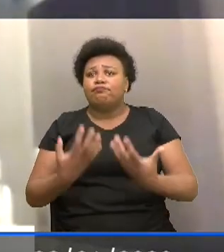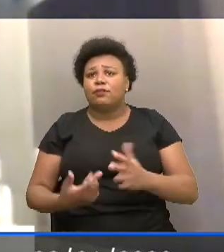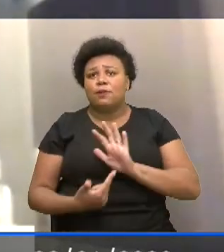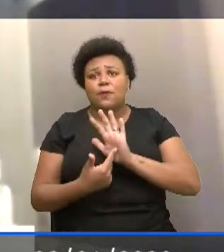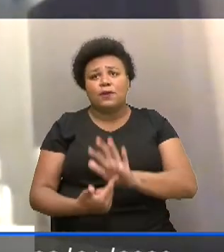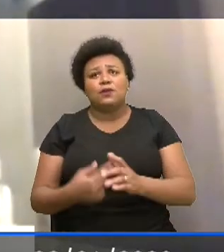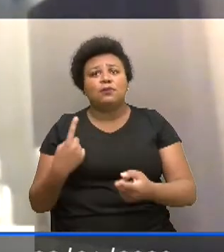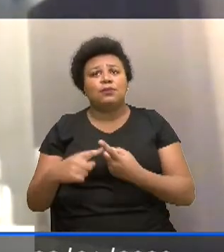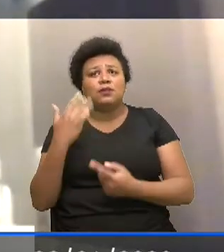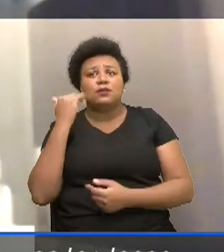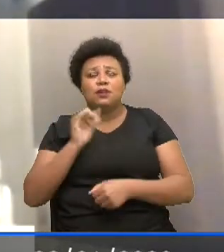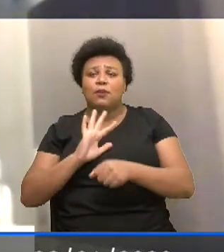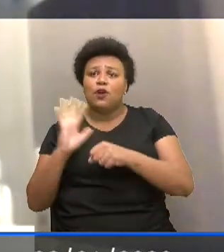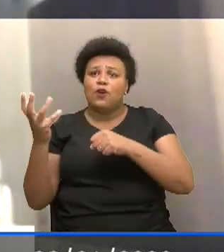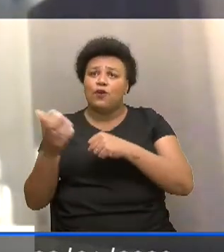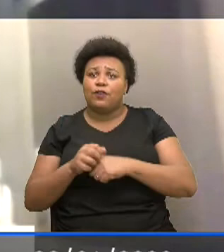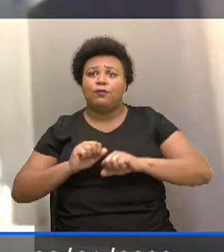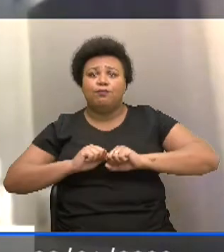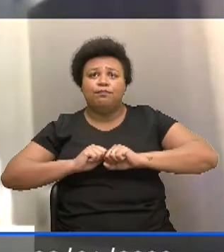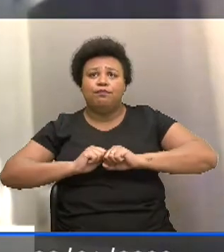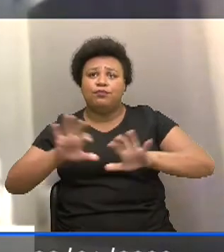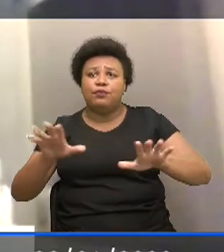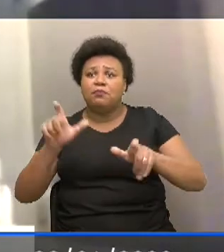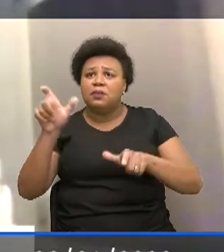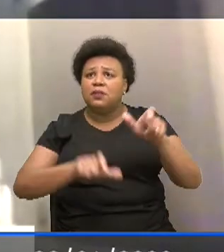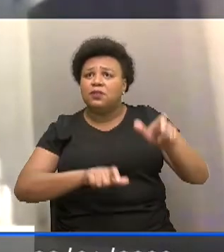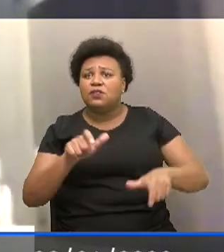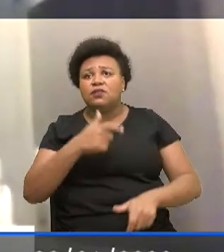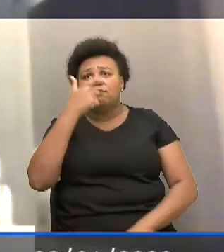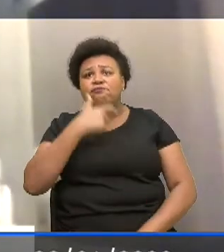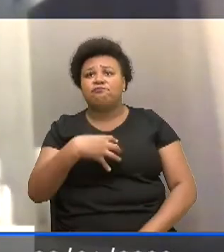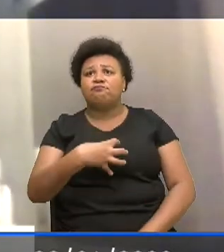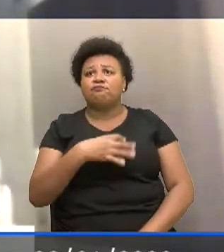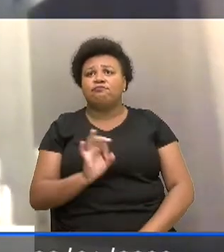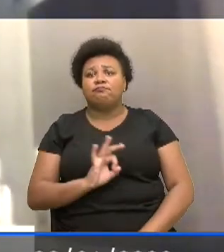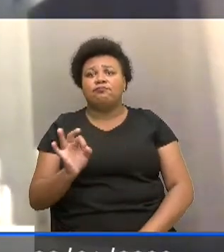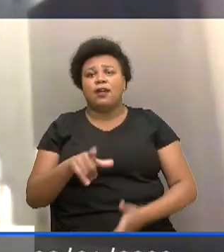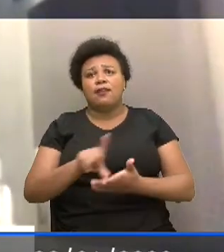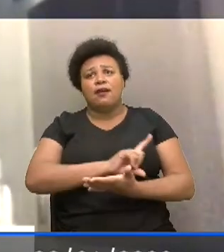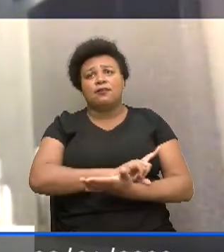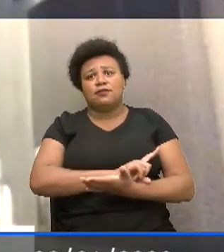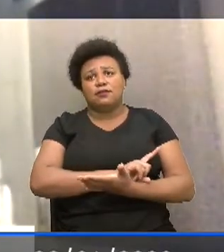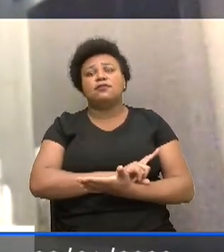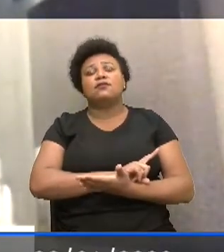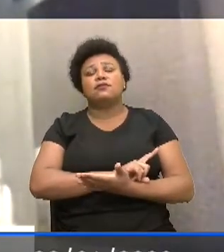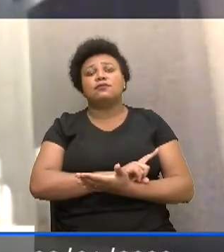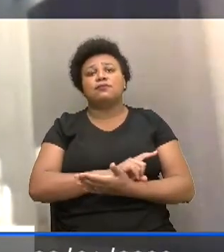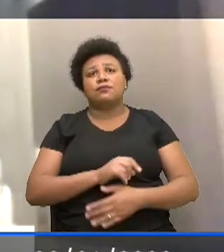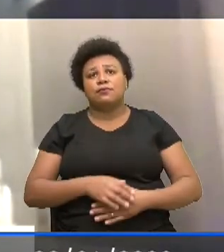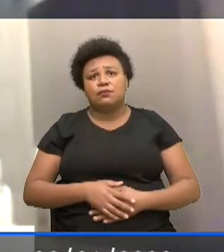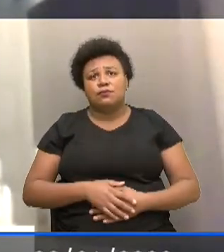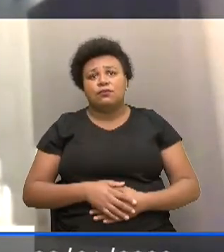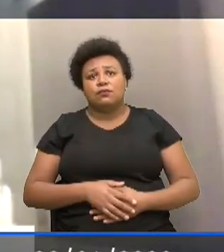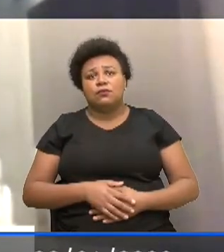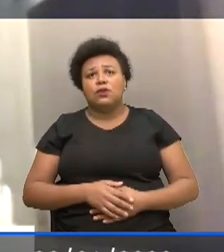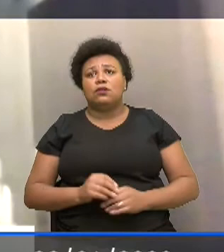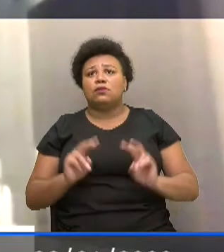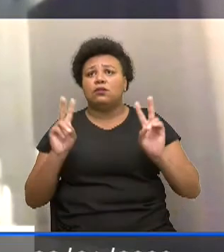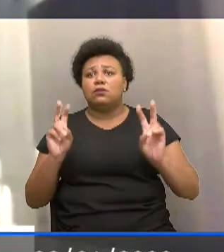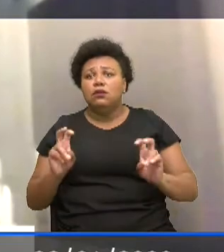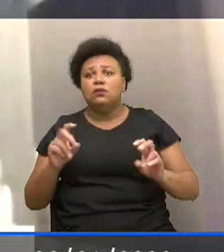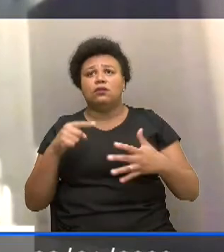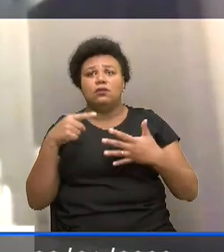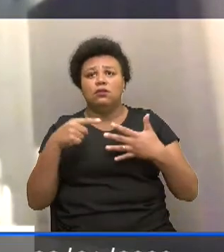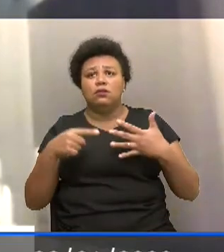que COVID-19 é transmitida por casos assintomáticos, por trabalhadores assintomáticos também, em grande escala. No que tange ao